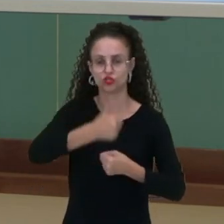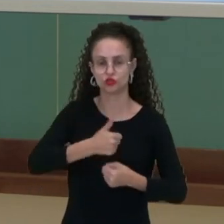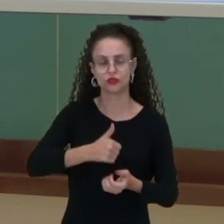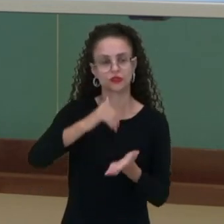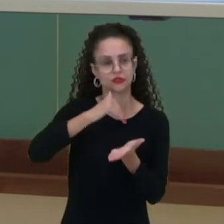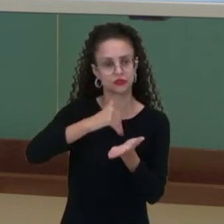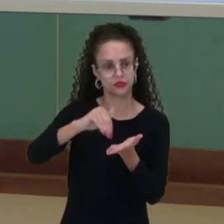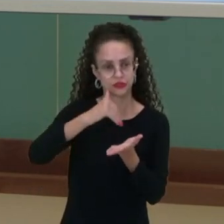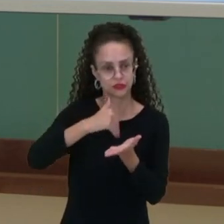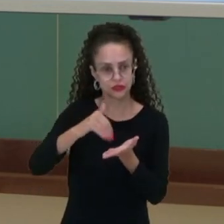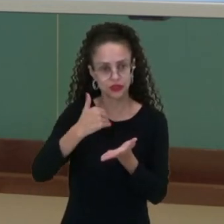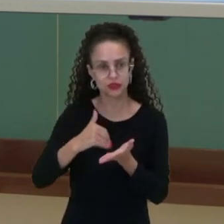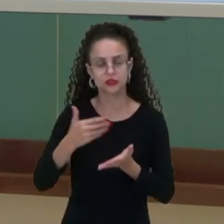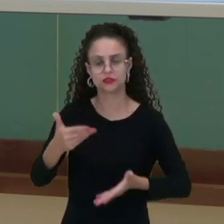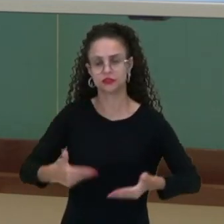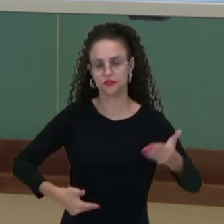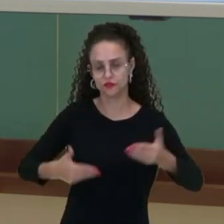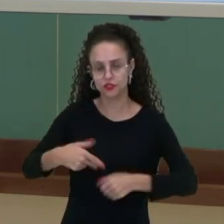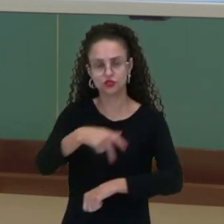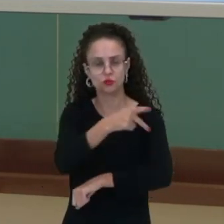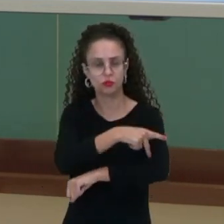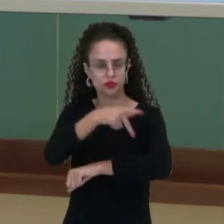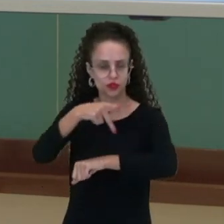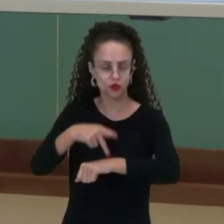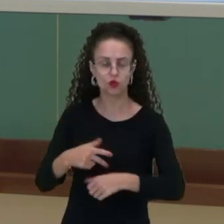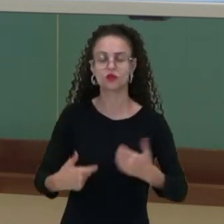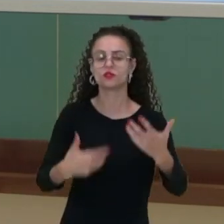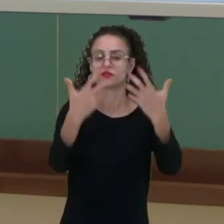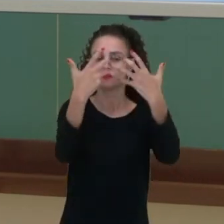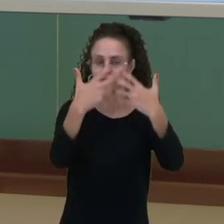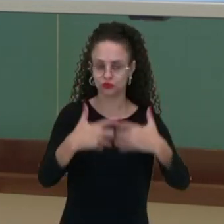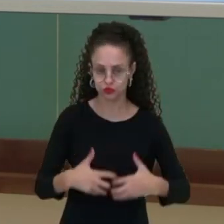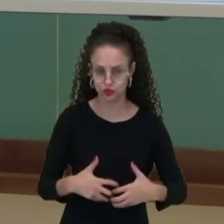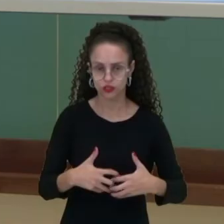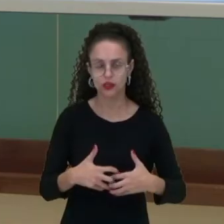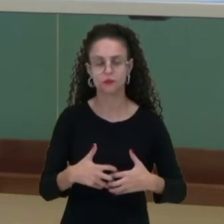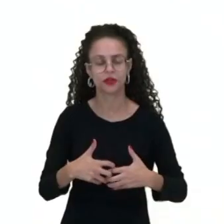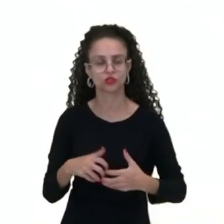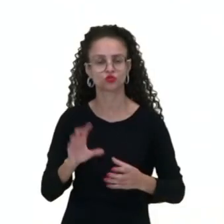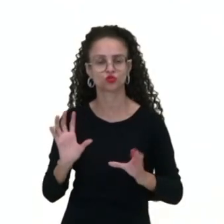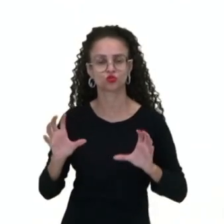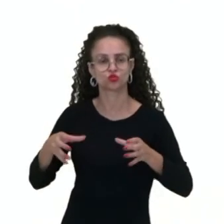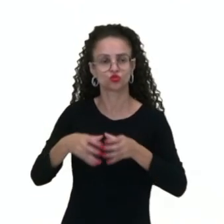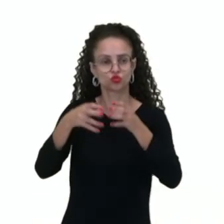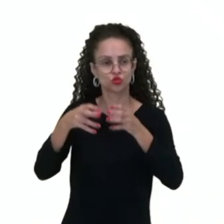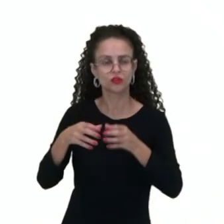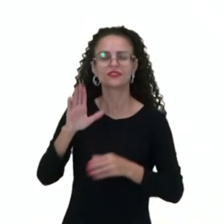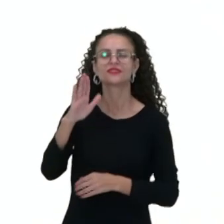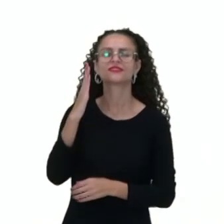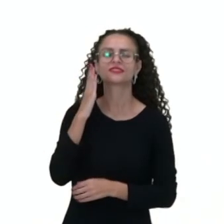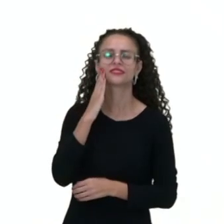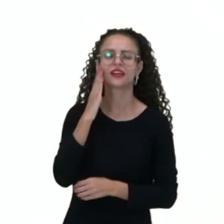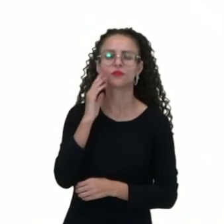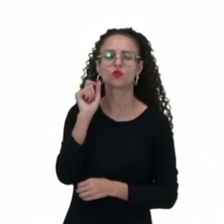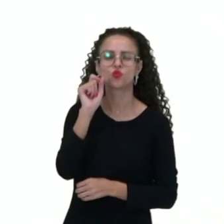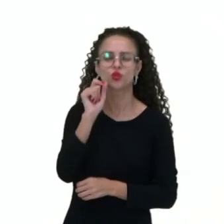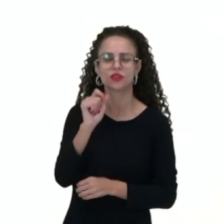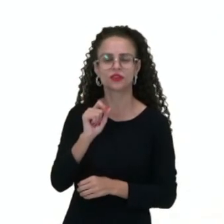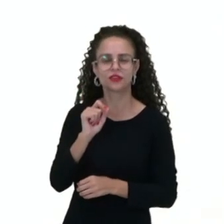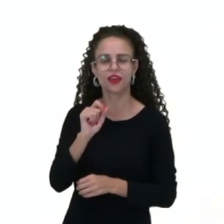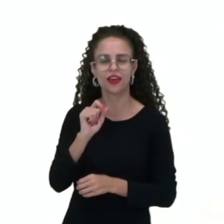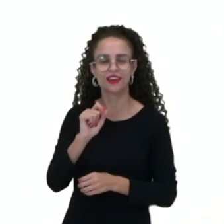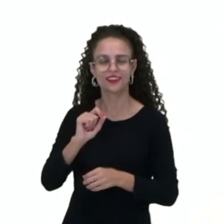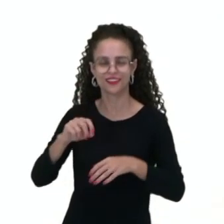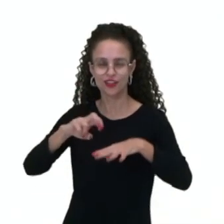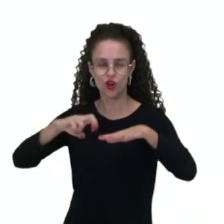secretaria, serviços auxiliares, pedagogos, o funcionamento dos órgãos colegiados. Vocês já ouviram falar o que é um conselho da escola e de